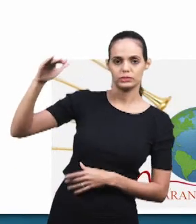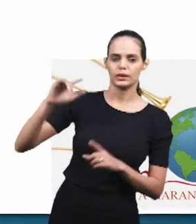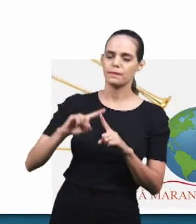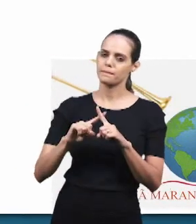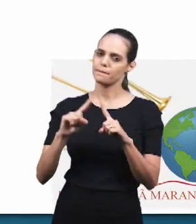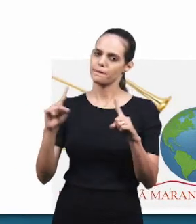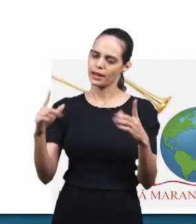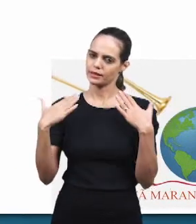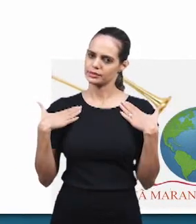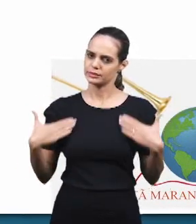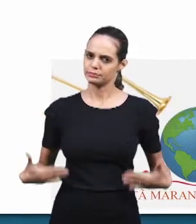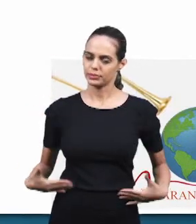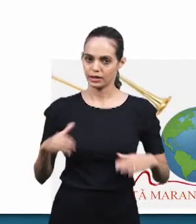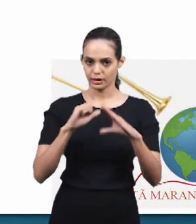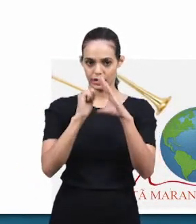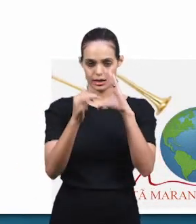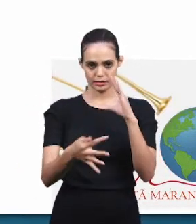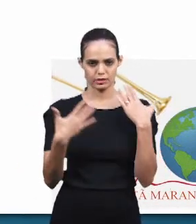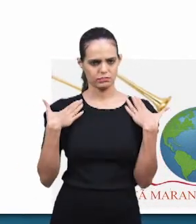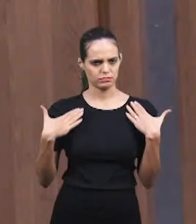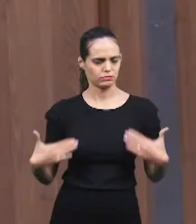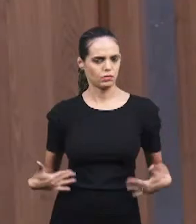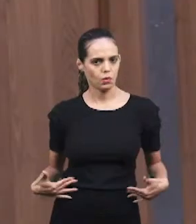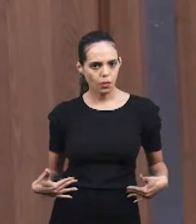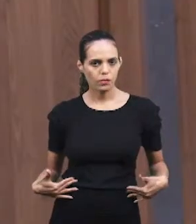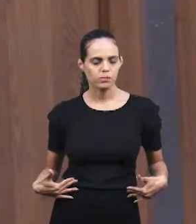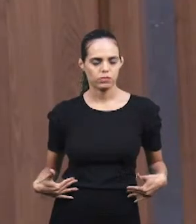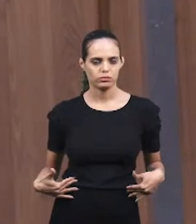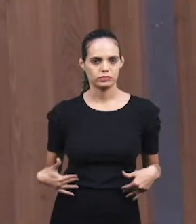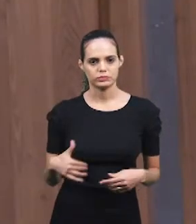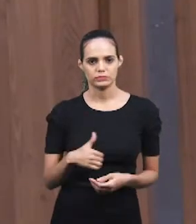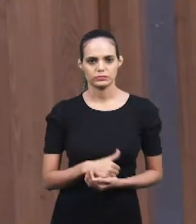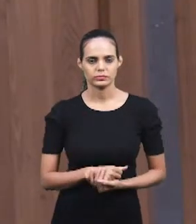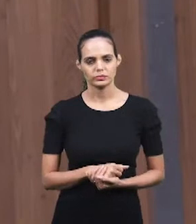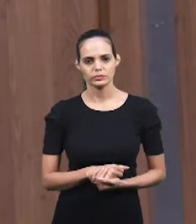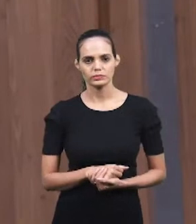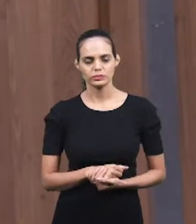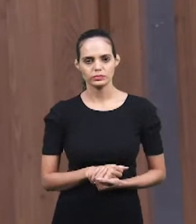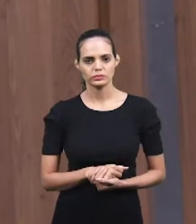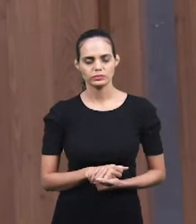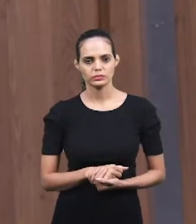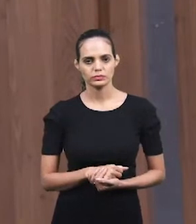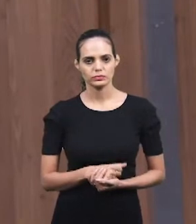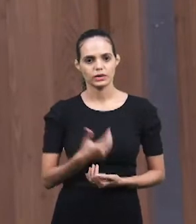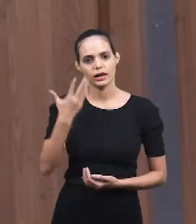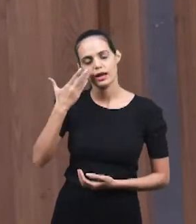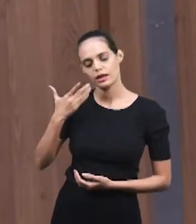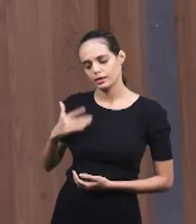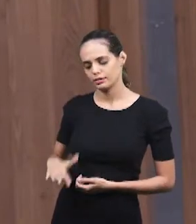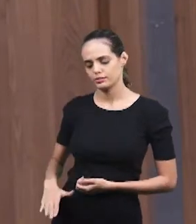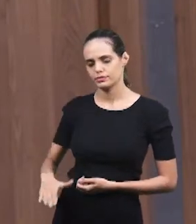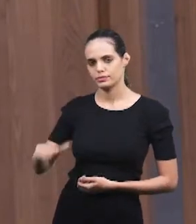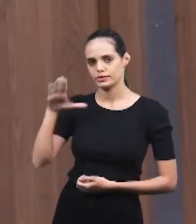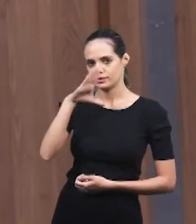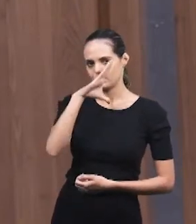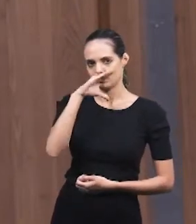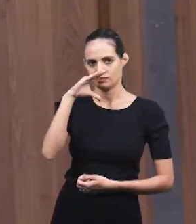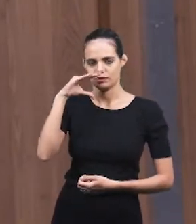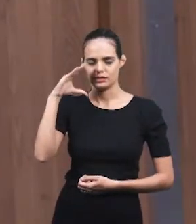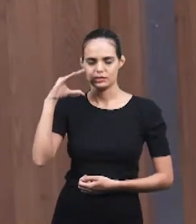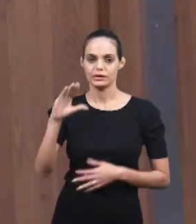que o aspecto físico seria mais para ser respondido pelas crianças, intermediários